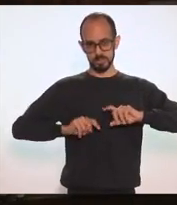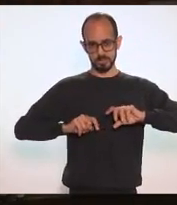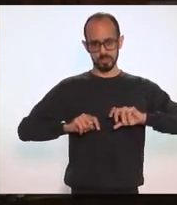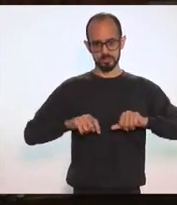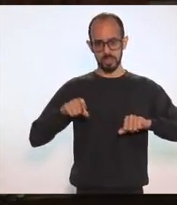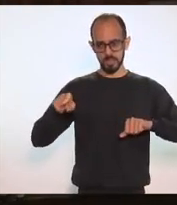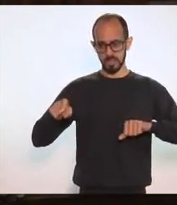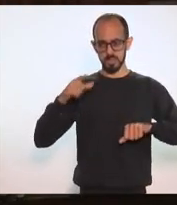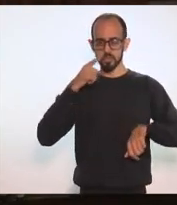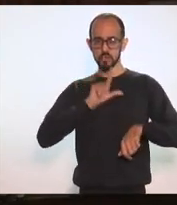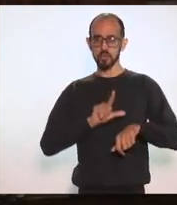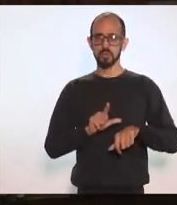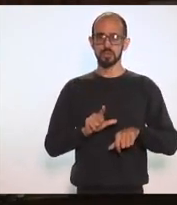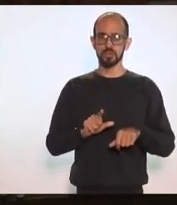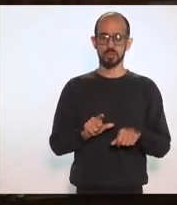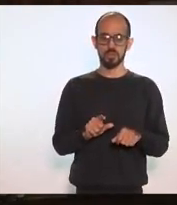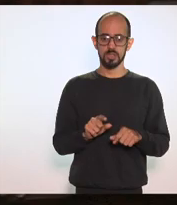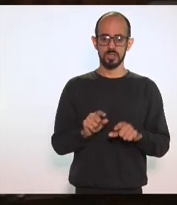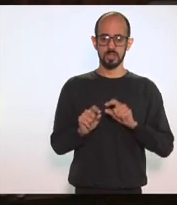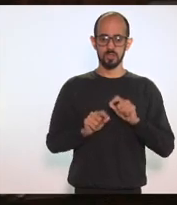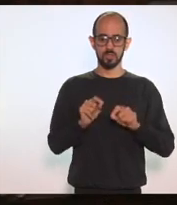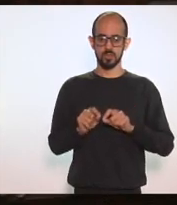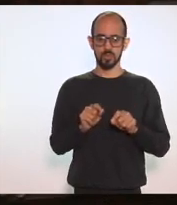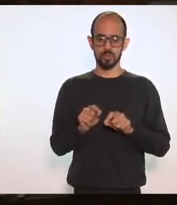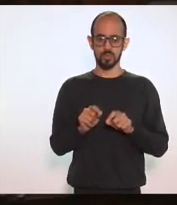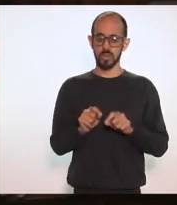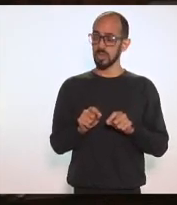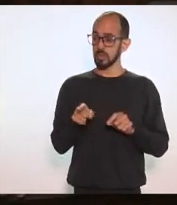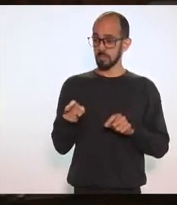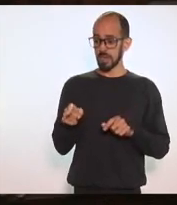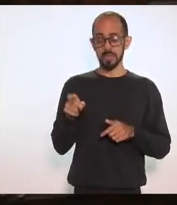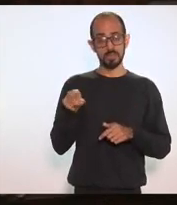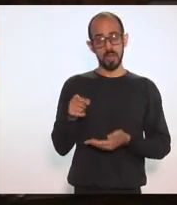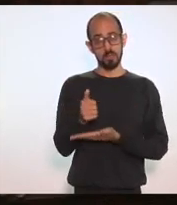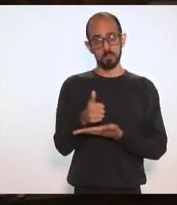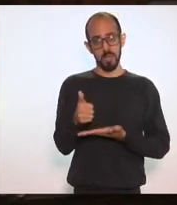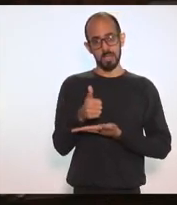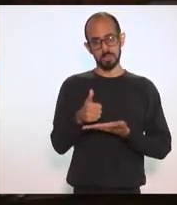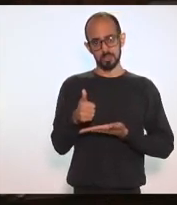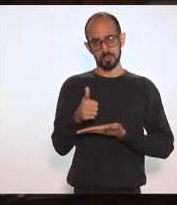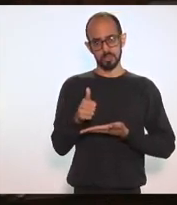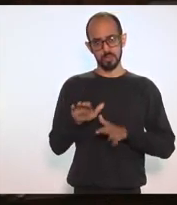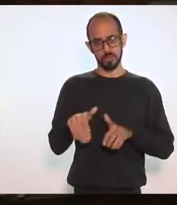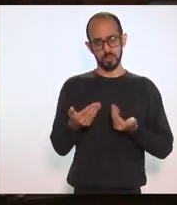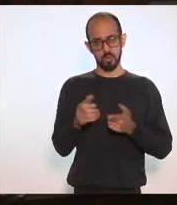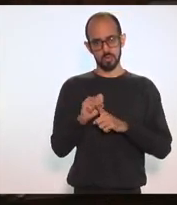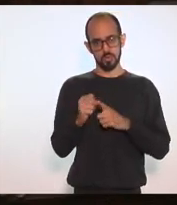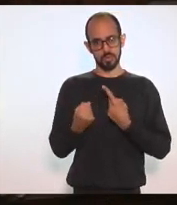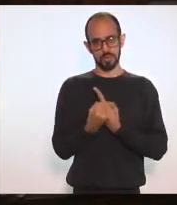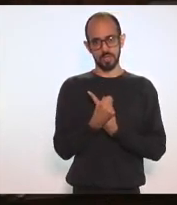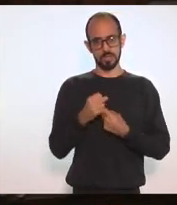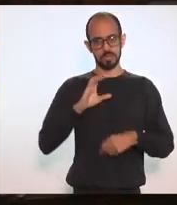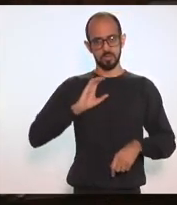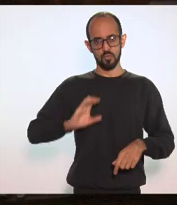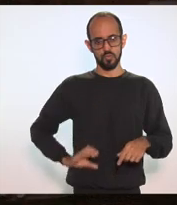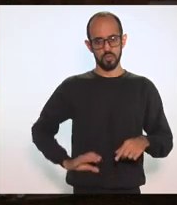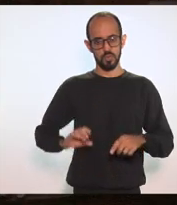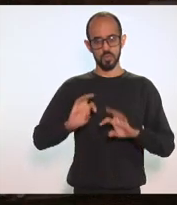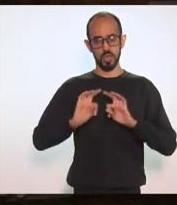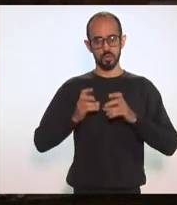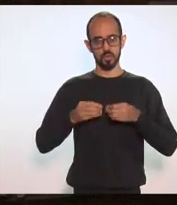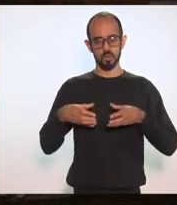banais, mas que são para eles absolutamente indispensáveis. Então, a sociedade civil, os coletivos locais têm cumprido um